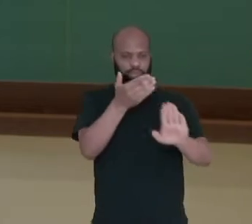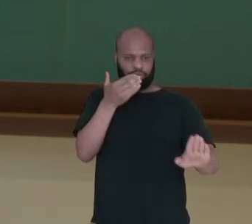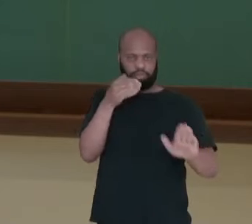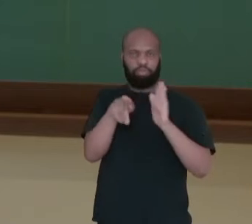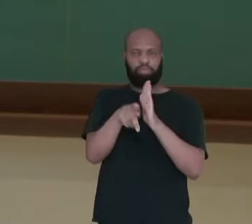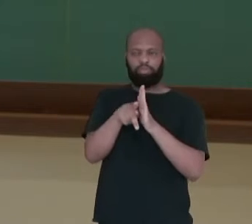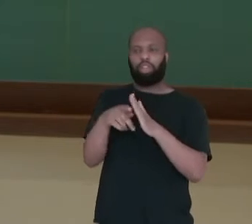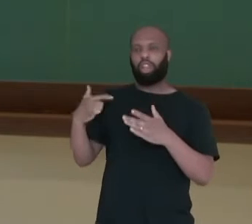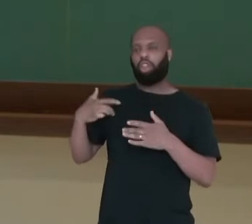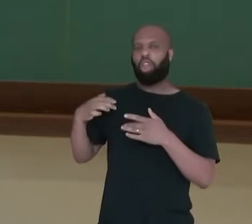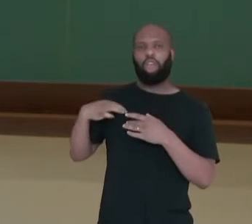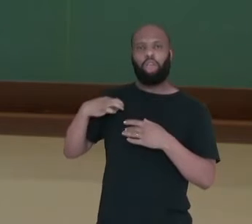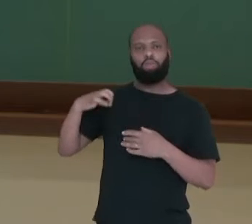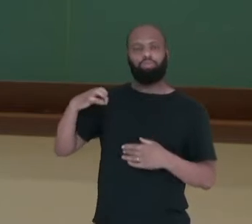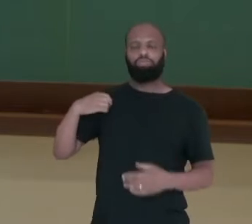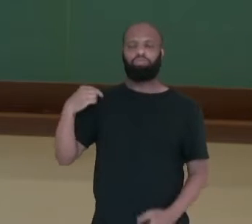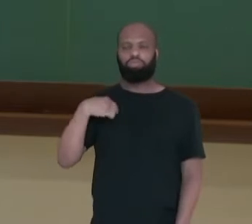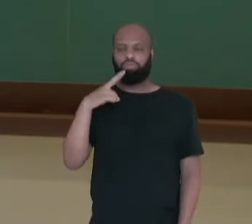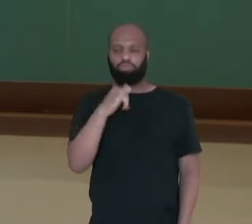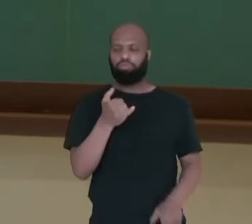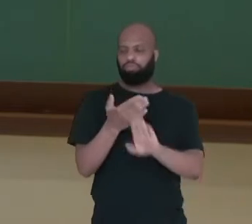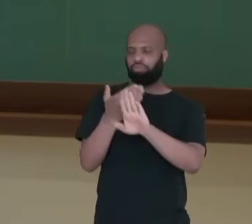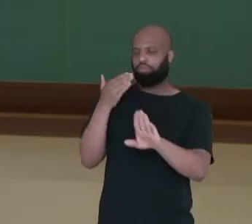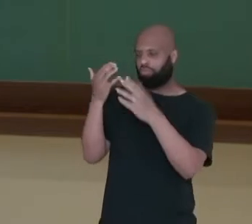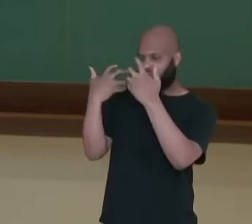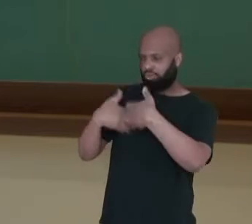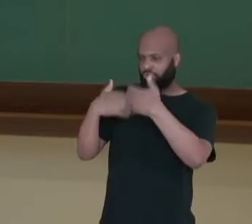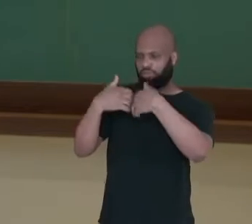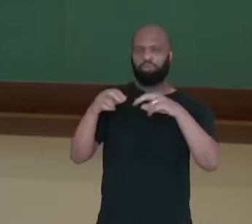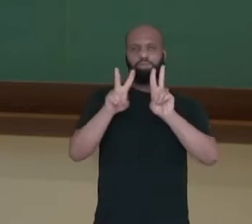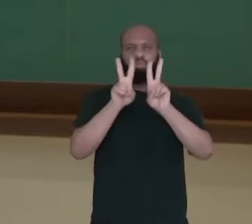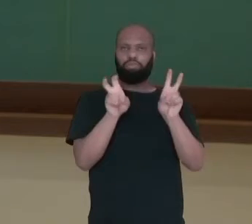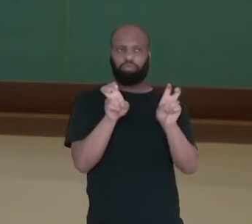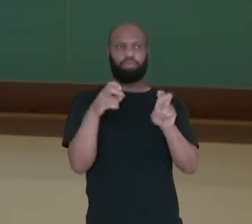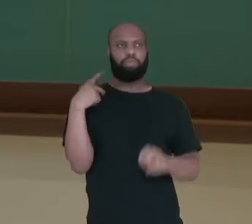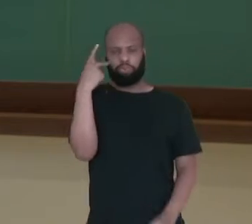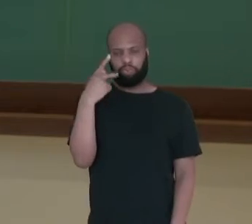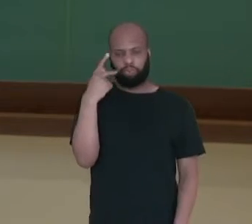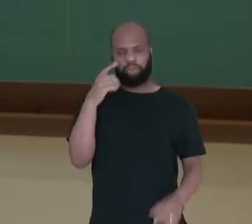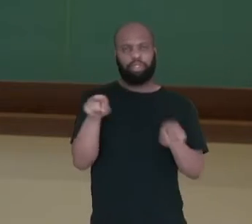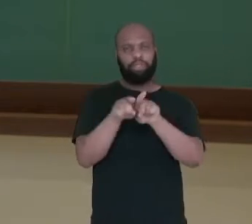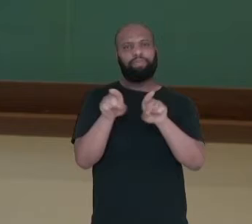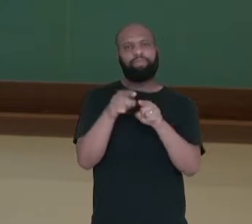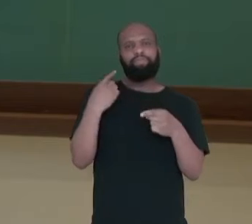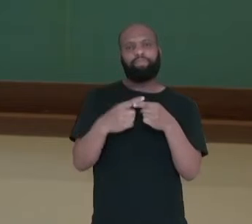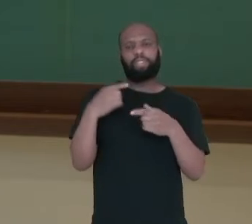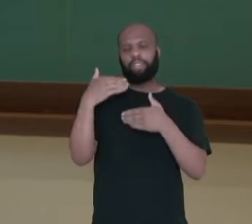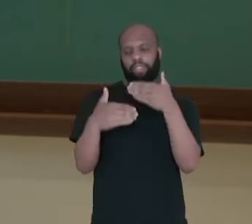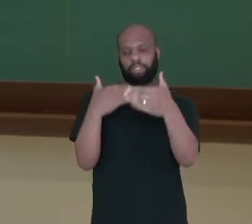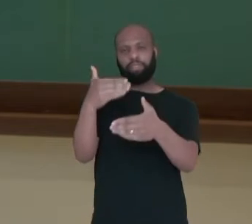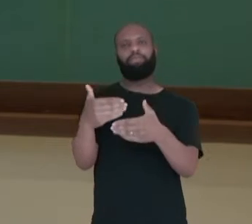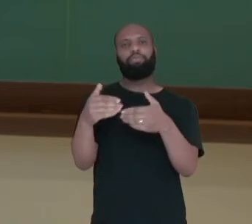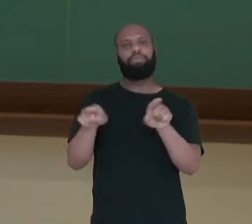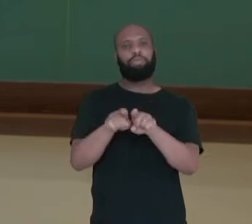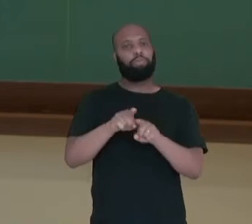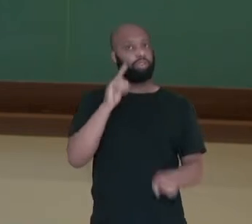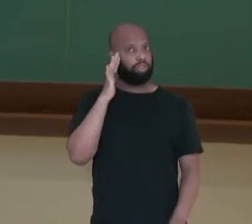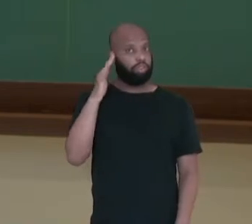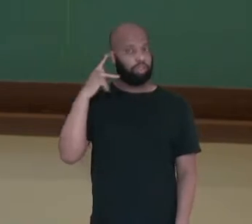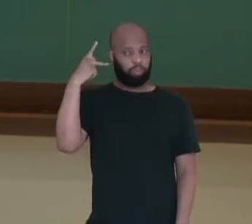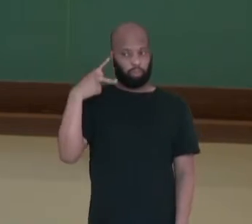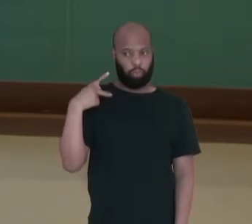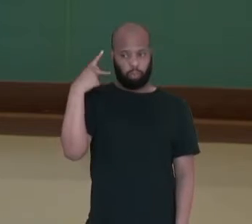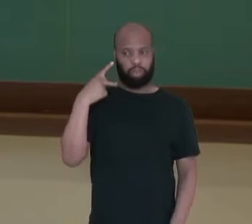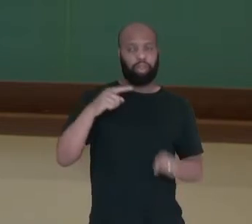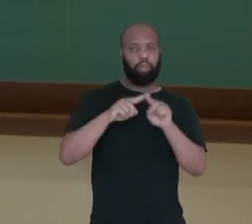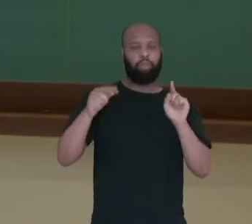exílio voluntário, refletindo mais sobre a política. Então, além de desenvolver uma teoria política,